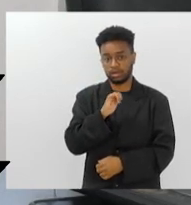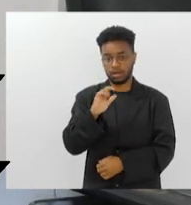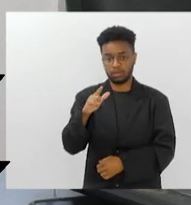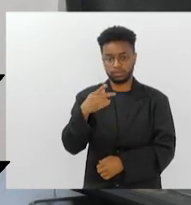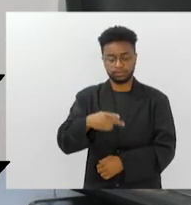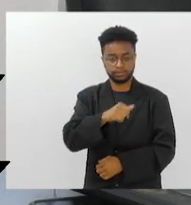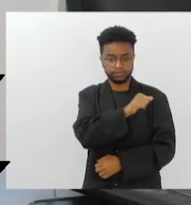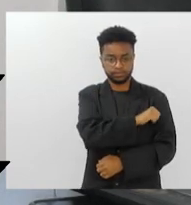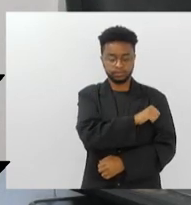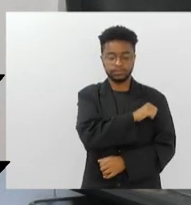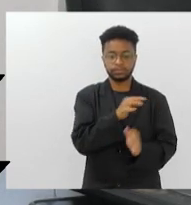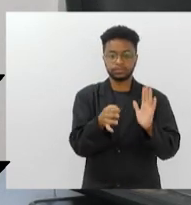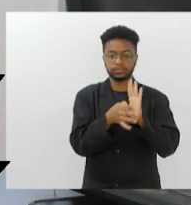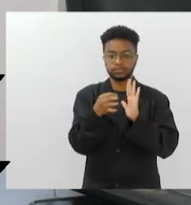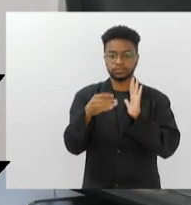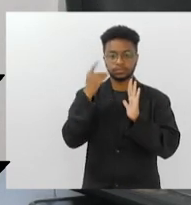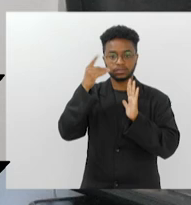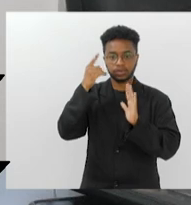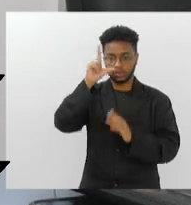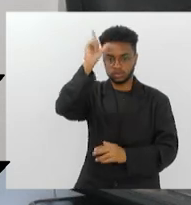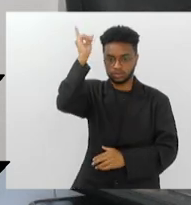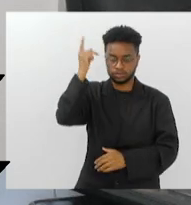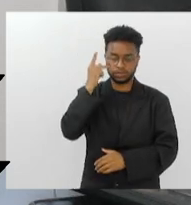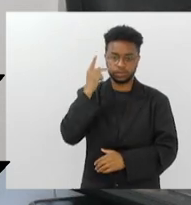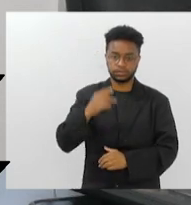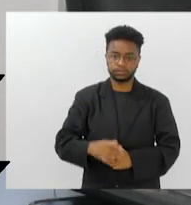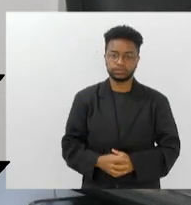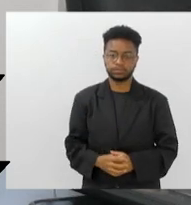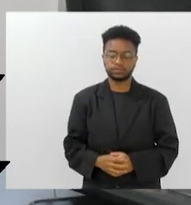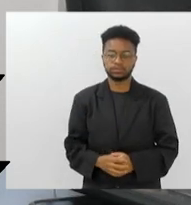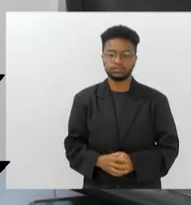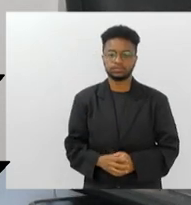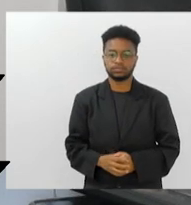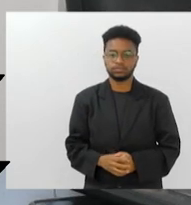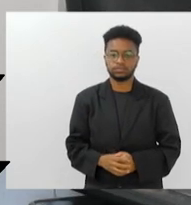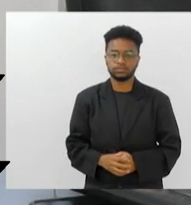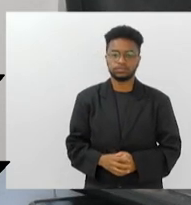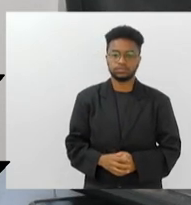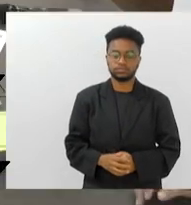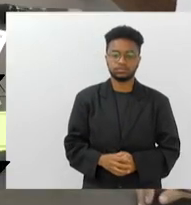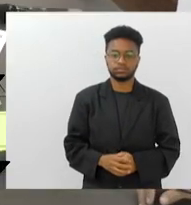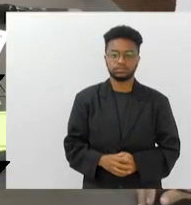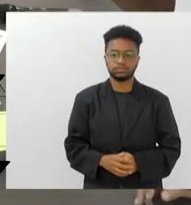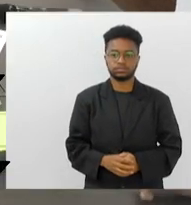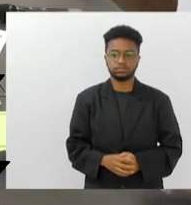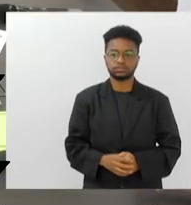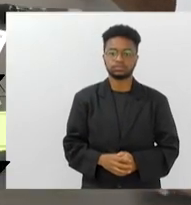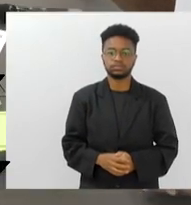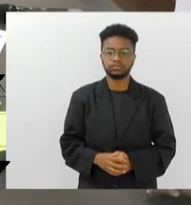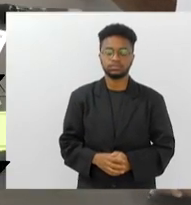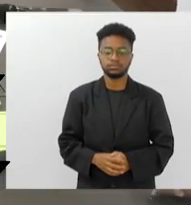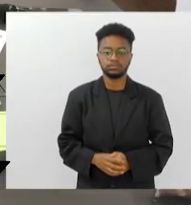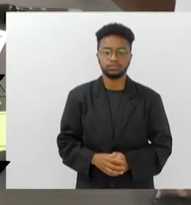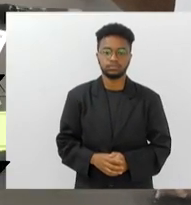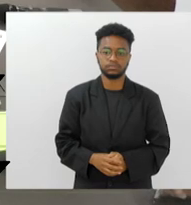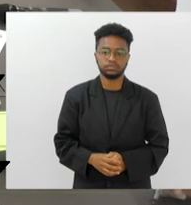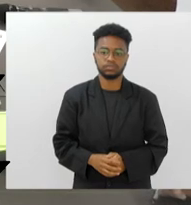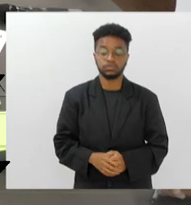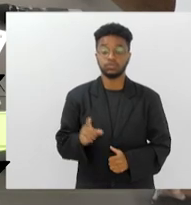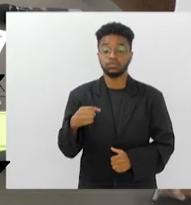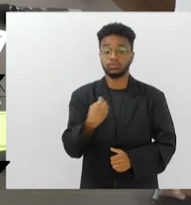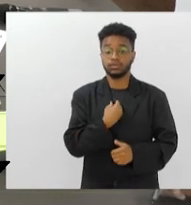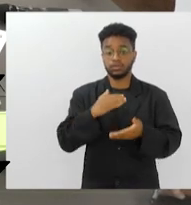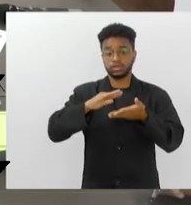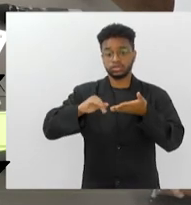para aparecer Deputado Luiz Paulo é nós tiramos n juridicidade